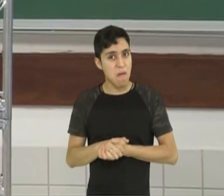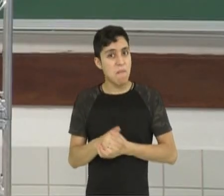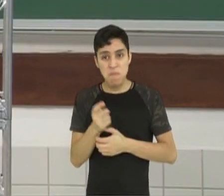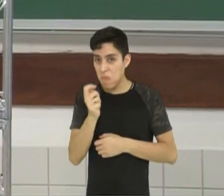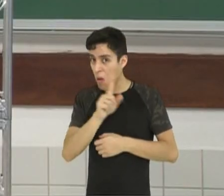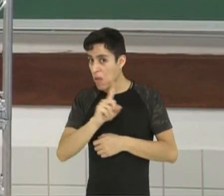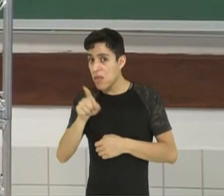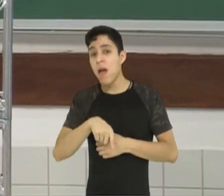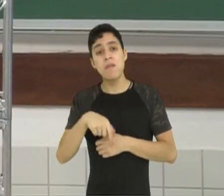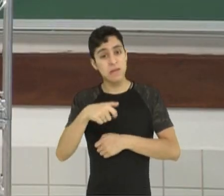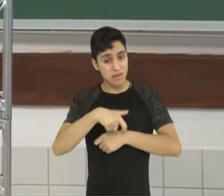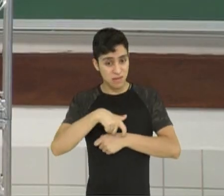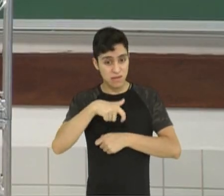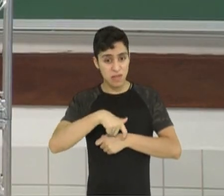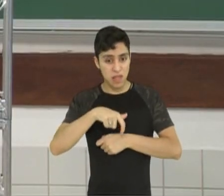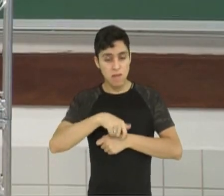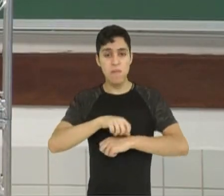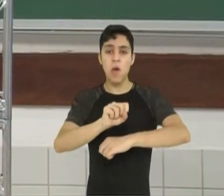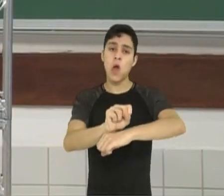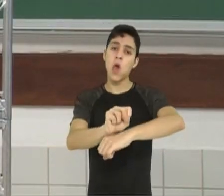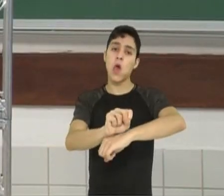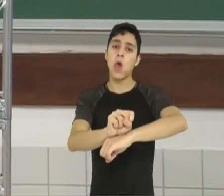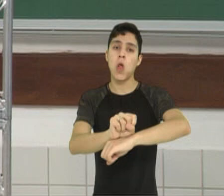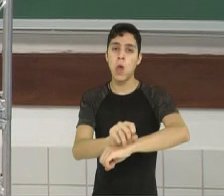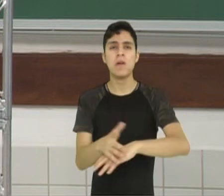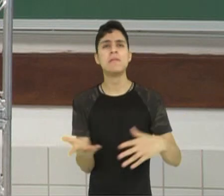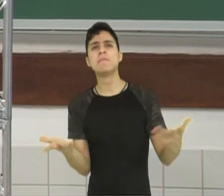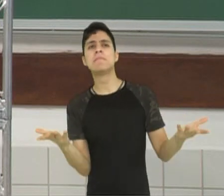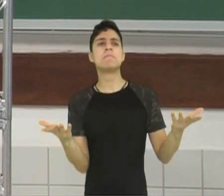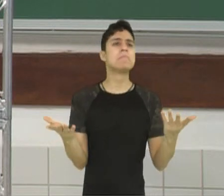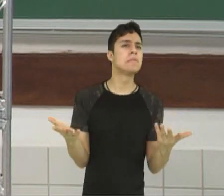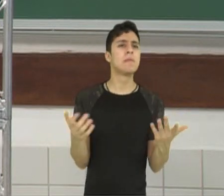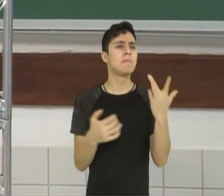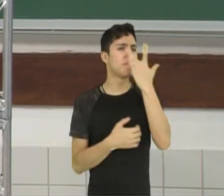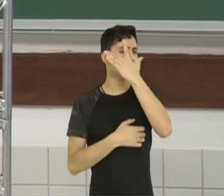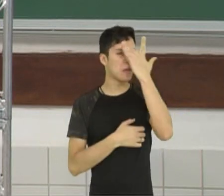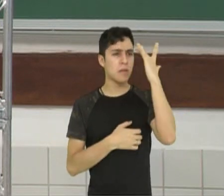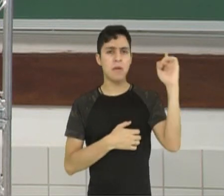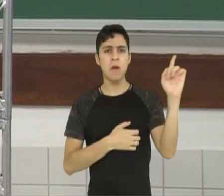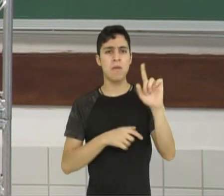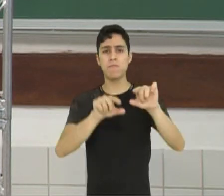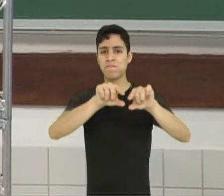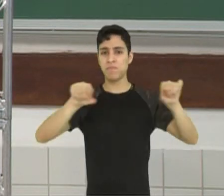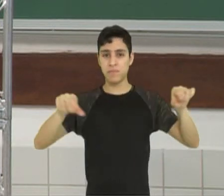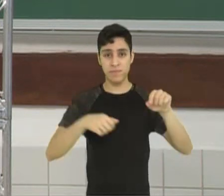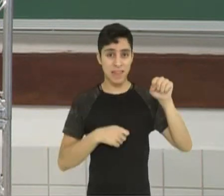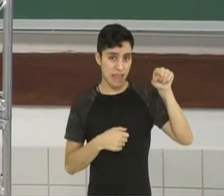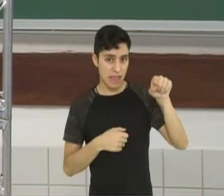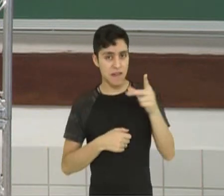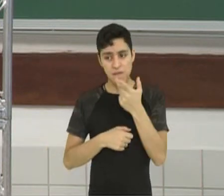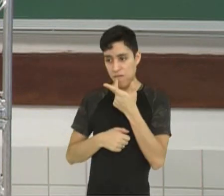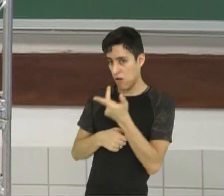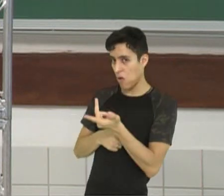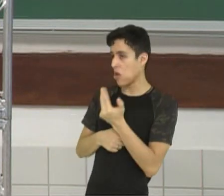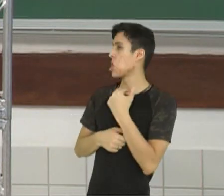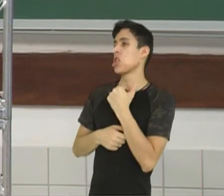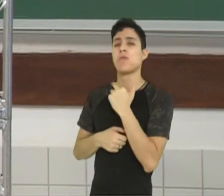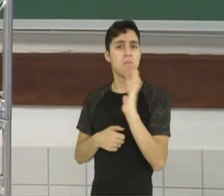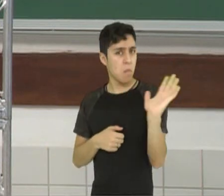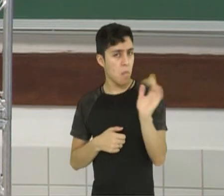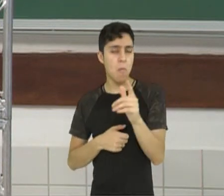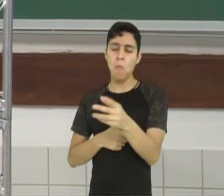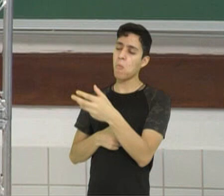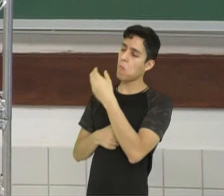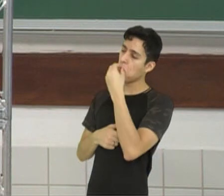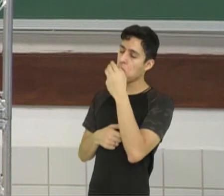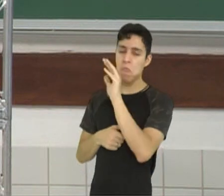tempo, né? Ele realmente mexeu. Então as pessoas não passavam porque alguém colocou uma faixa. Ele não disse que não podia passar, ele